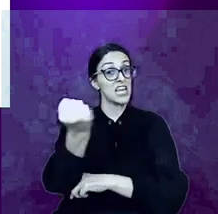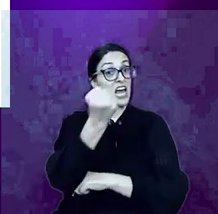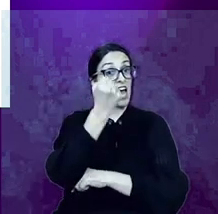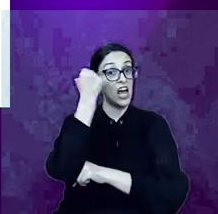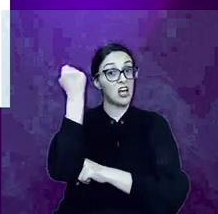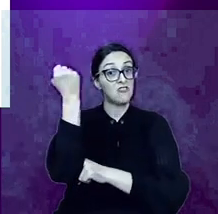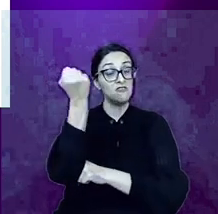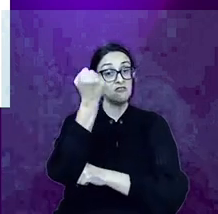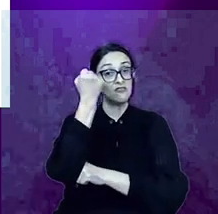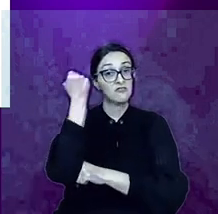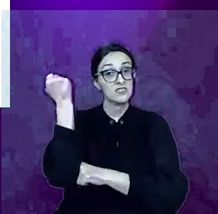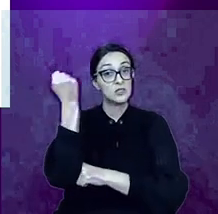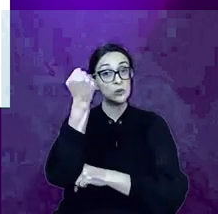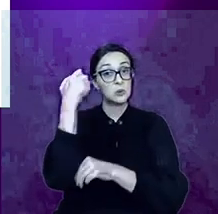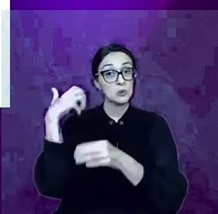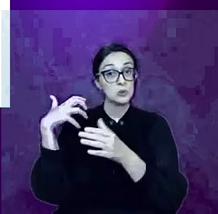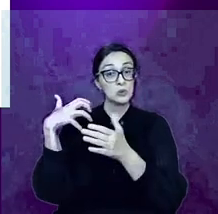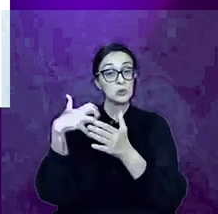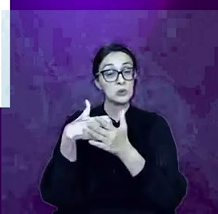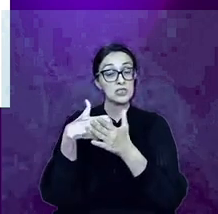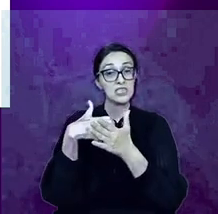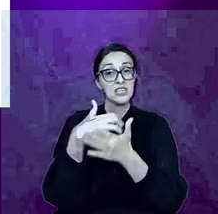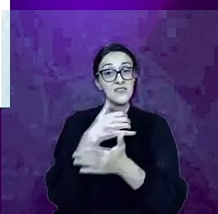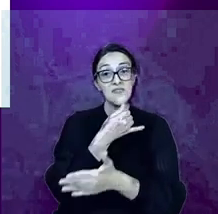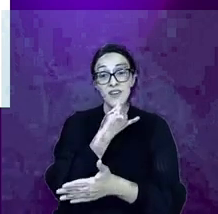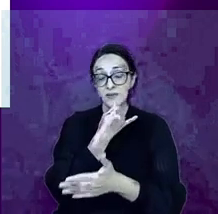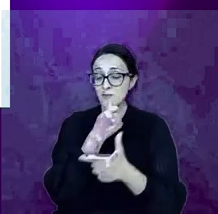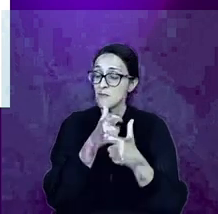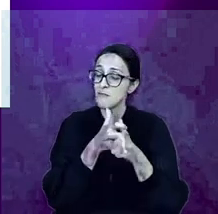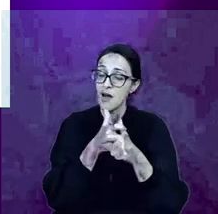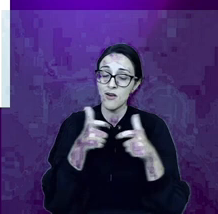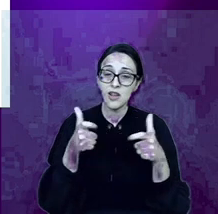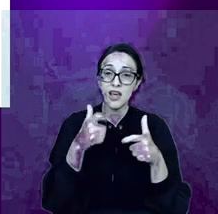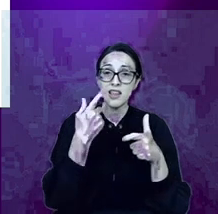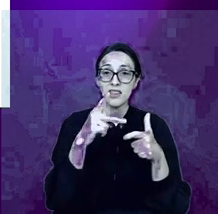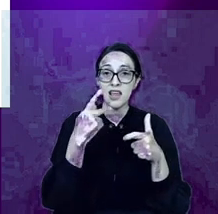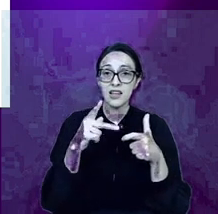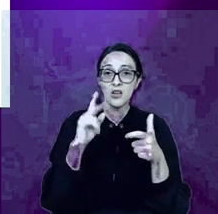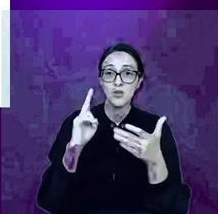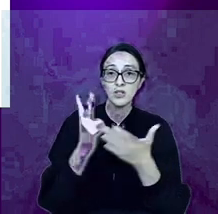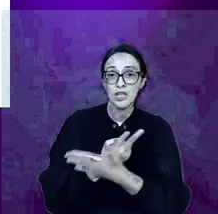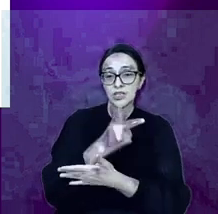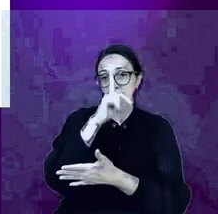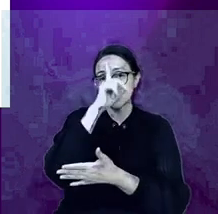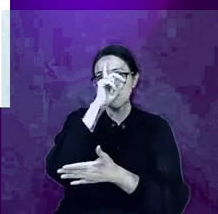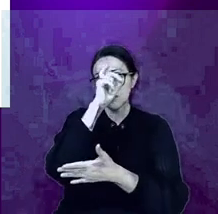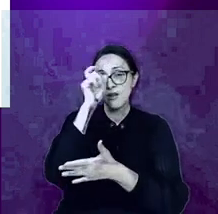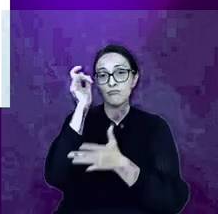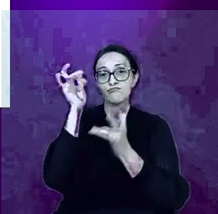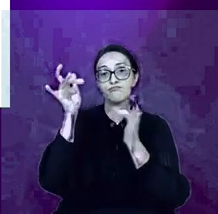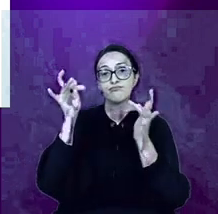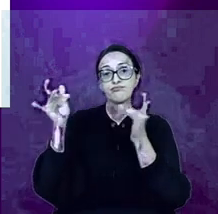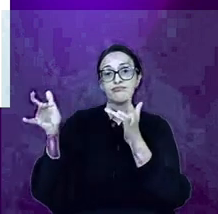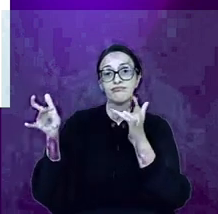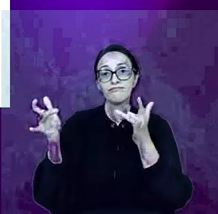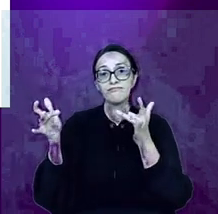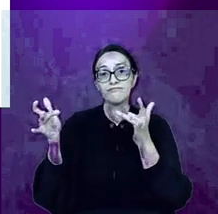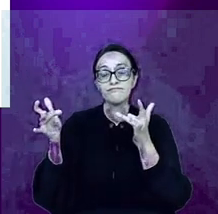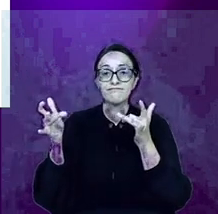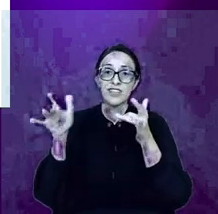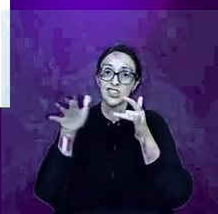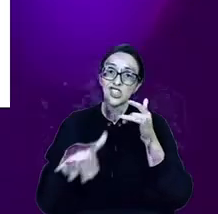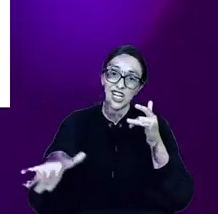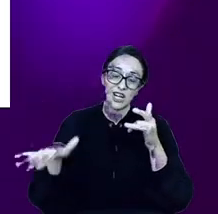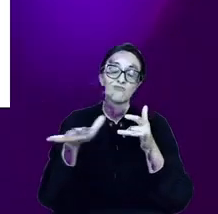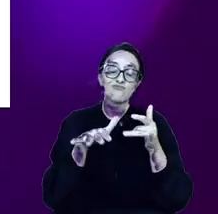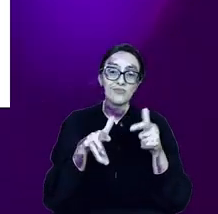avulsão, um traumatismo, e que isso, infelizmente, na maioria dos centros, principalmente nos hospitais de hospitais gerais